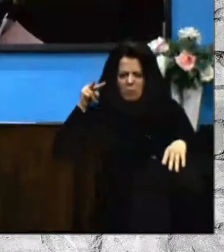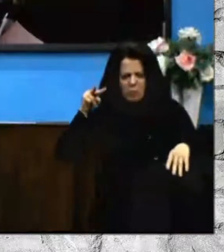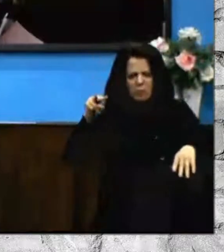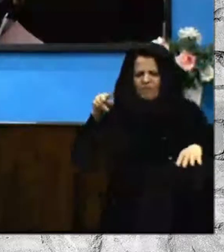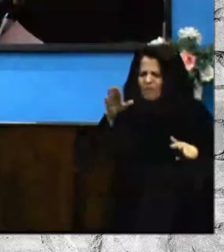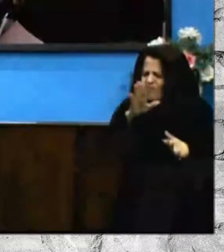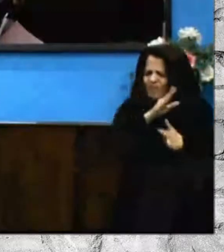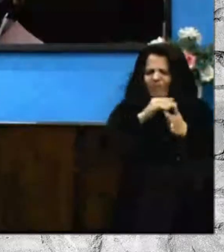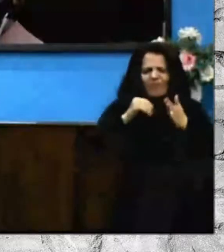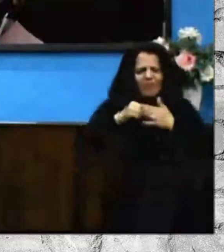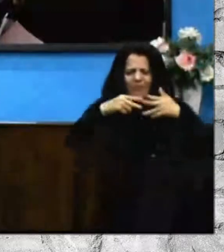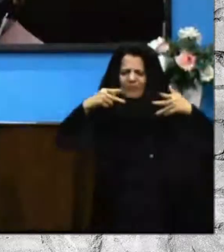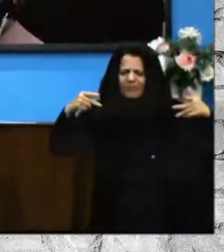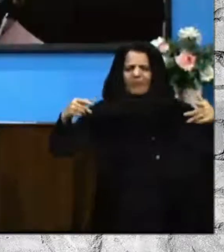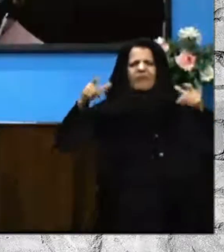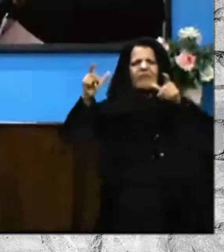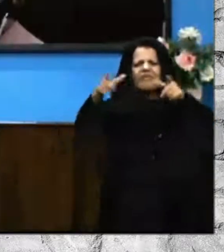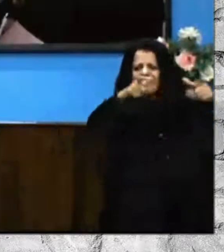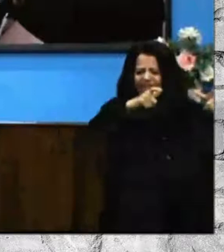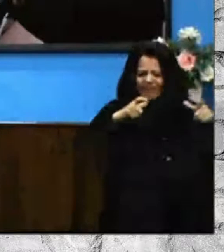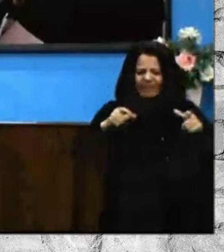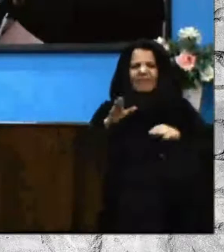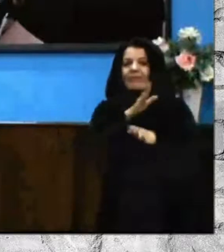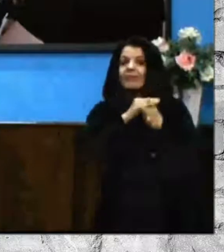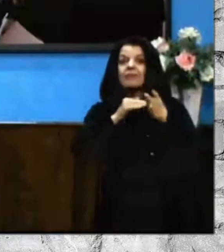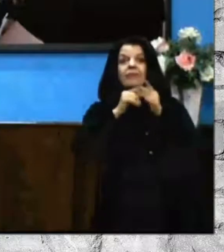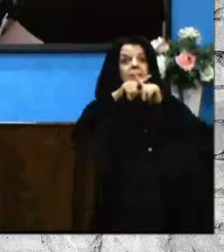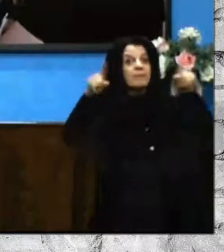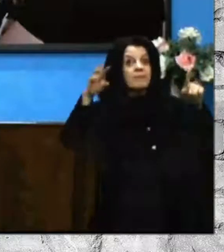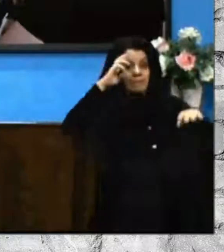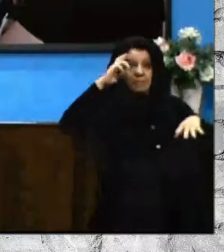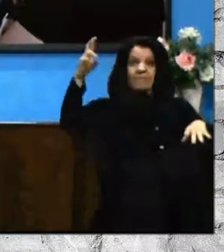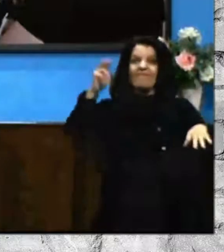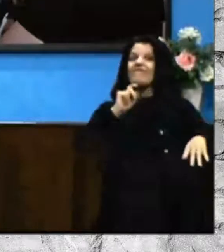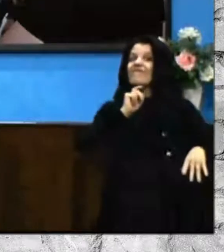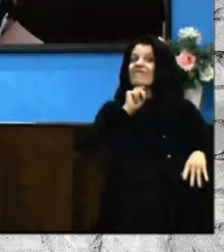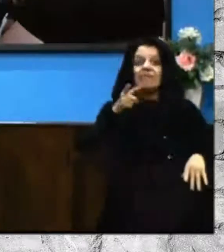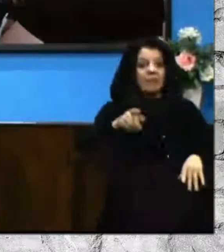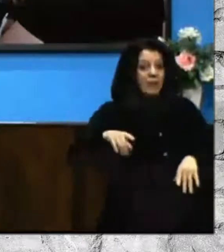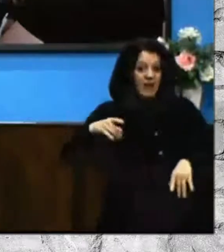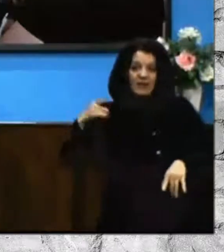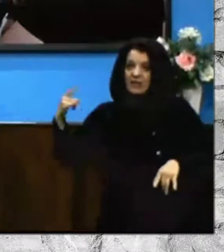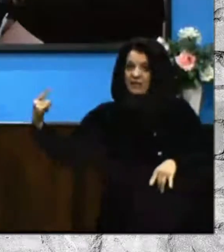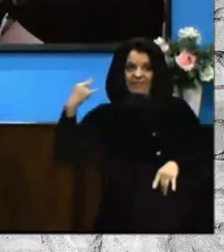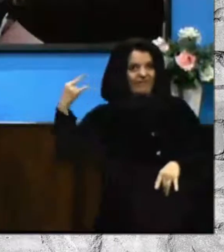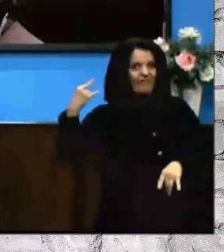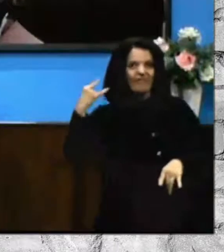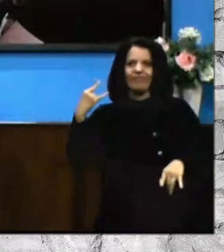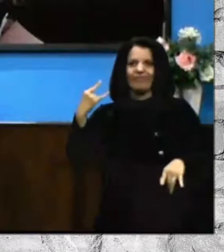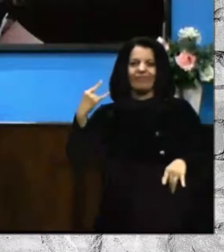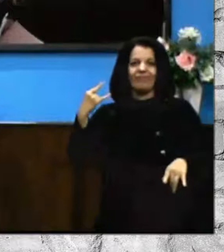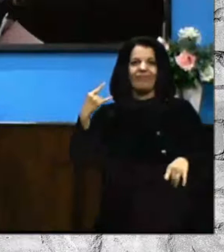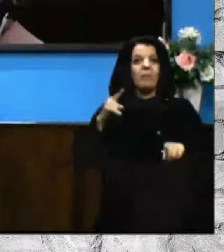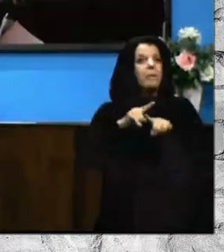coisas e todos os lugares e tudo. Mas o Senhor a ninguém tenta. Todavia,